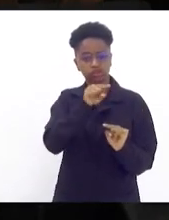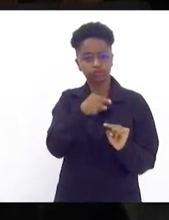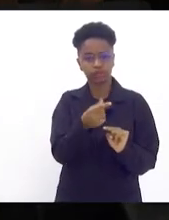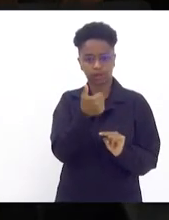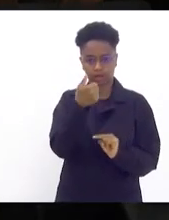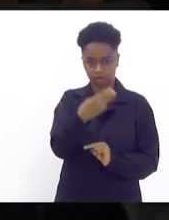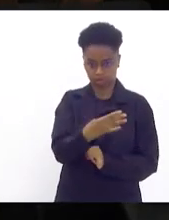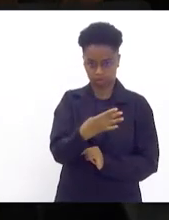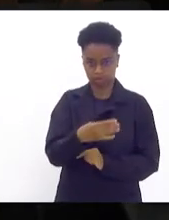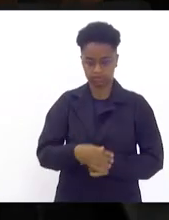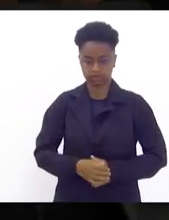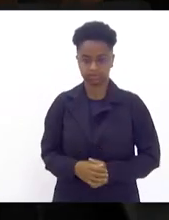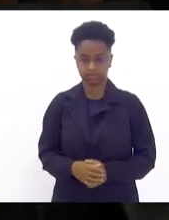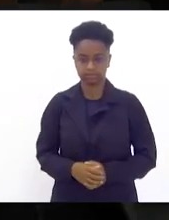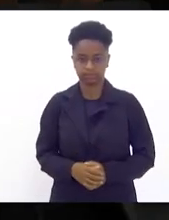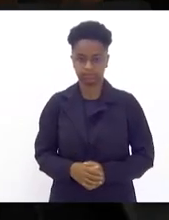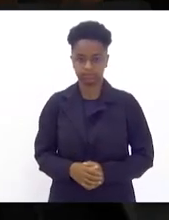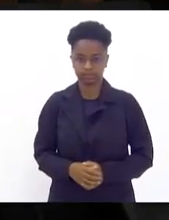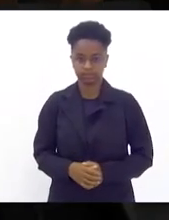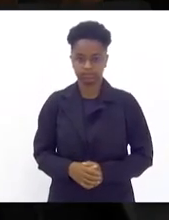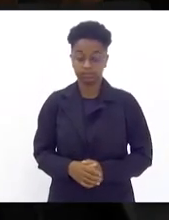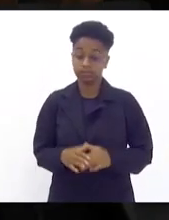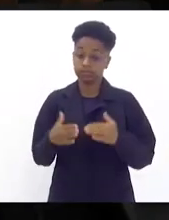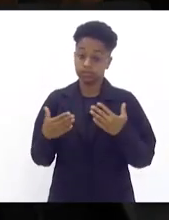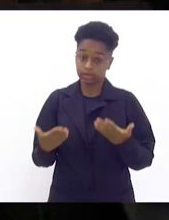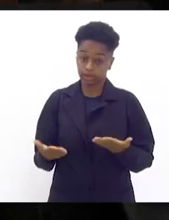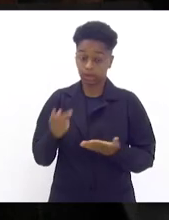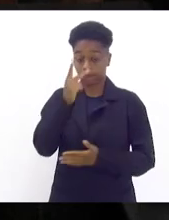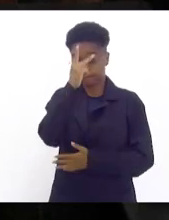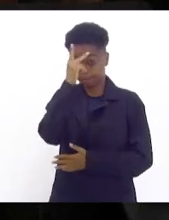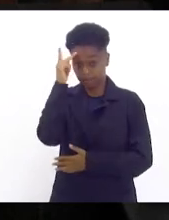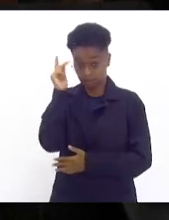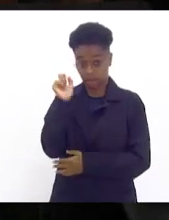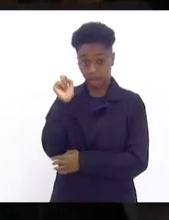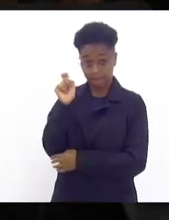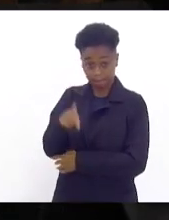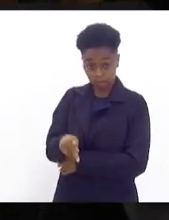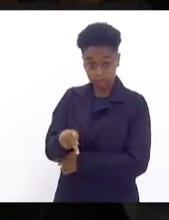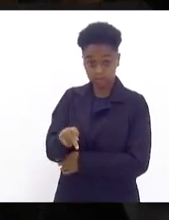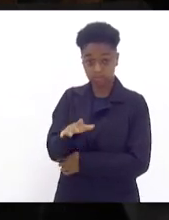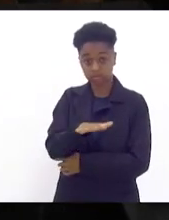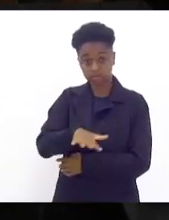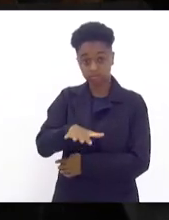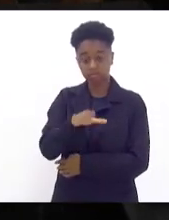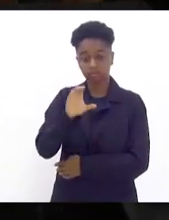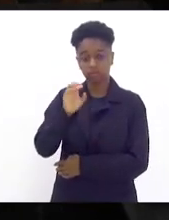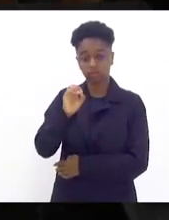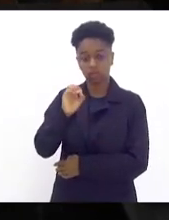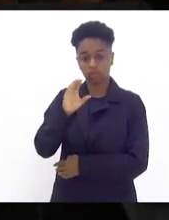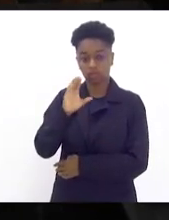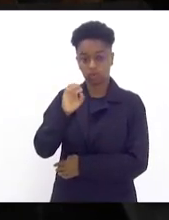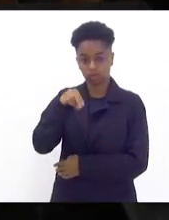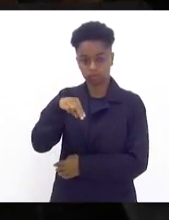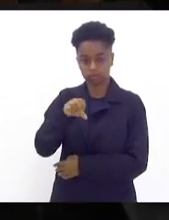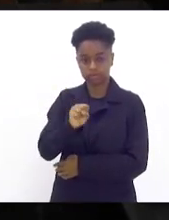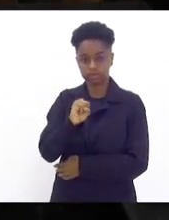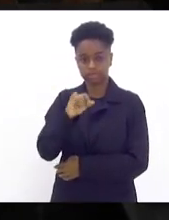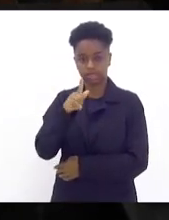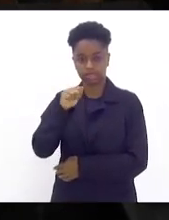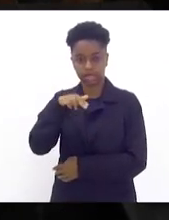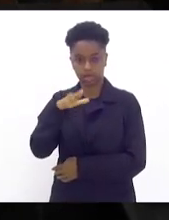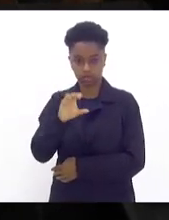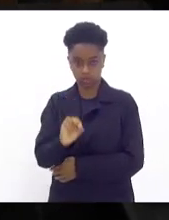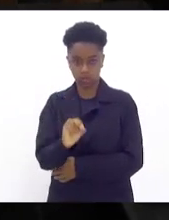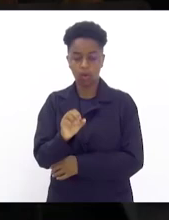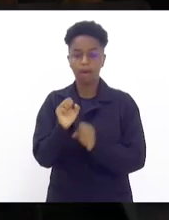2,14%. Ora, então, para os aposentados do consignado, o juro pode ser mais